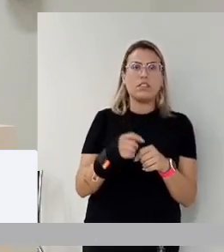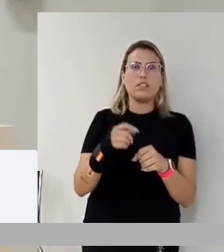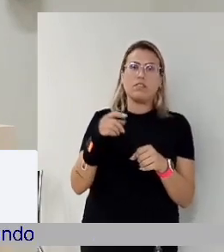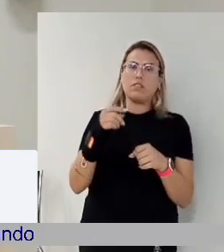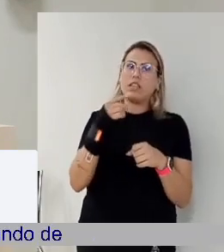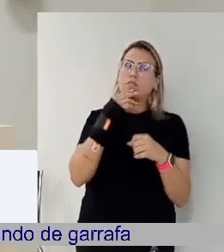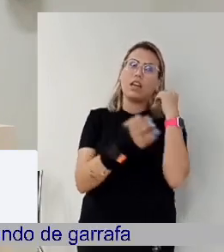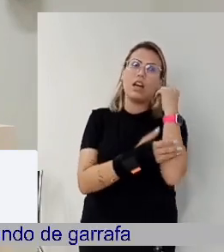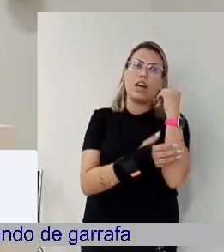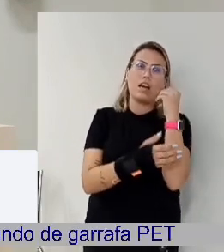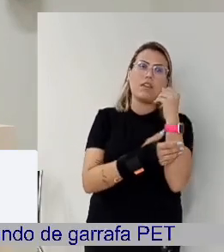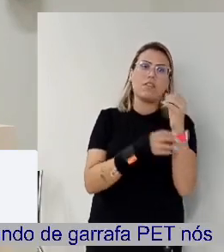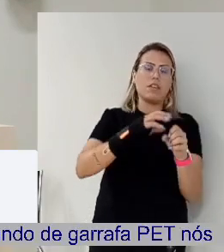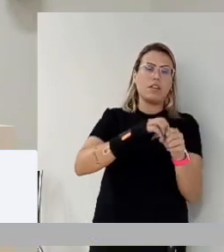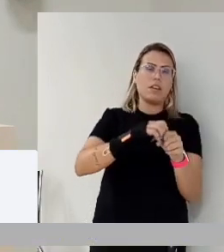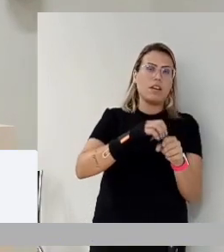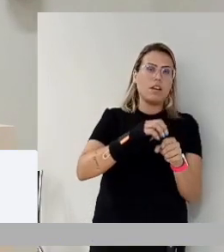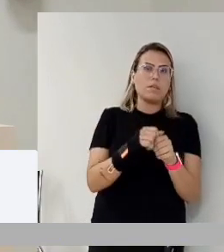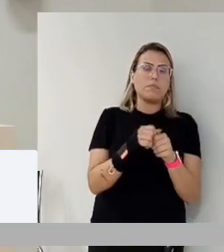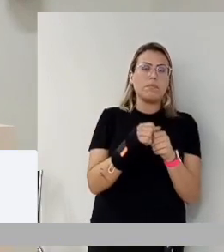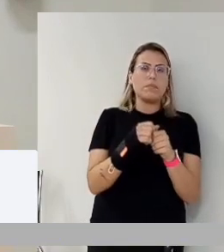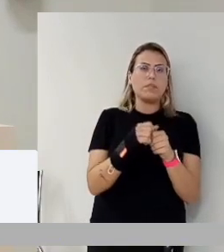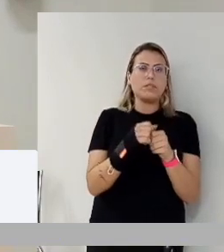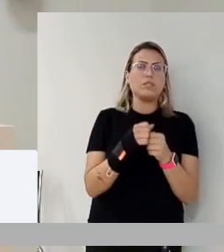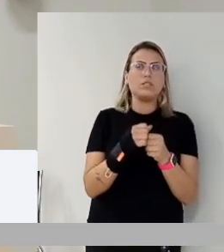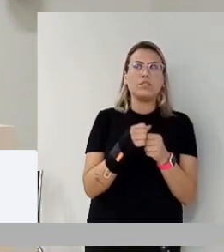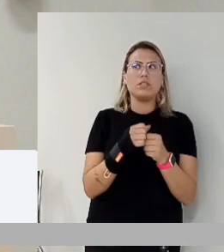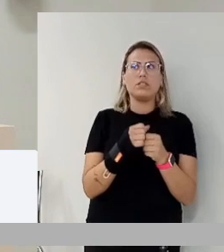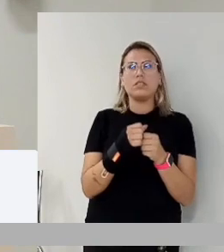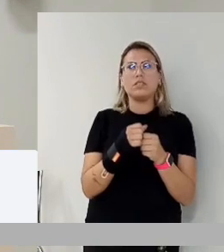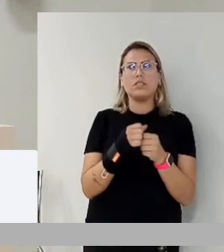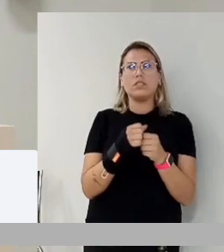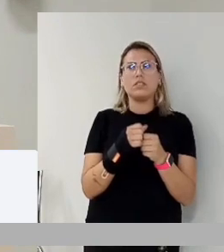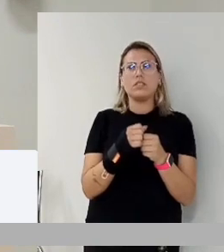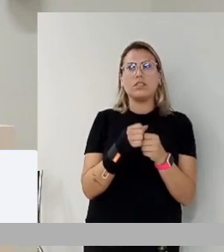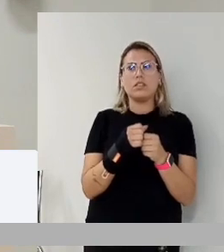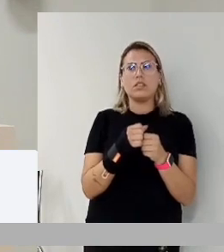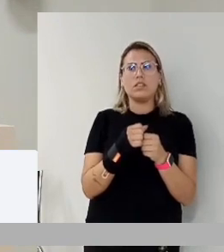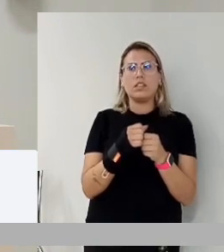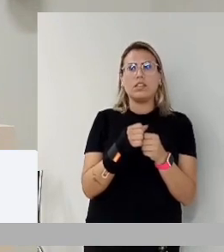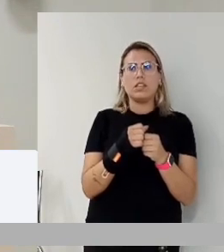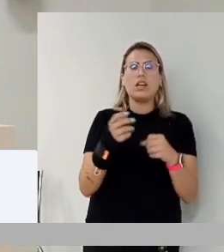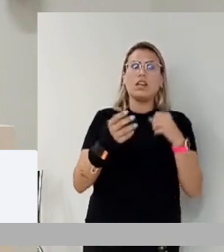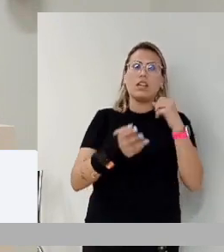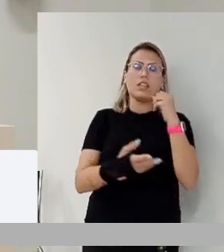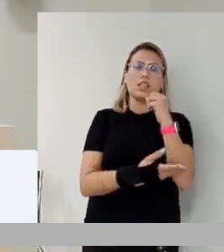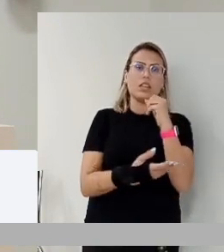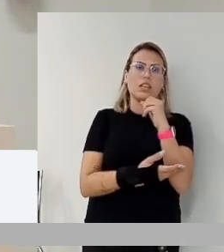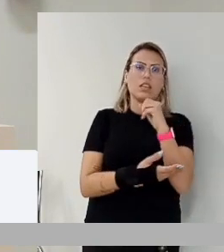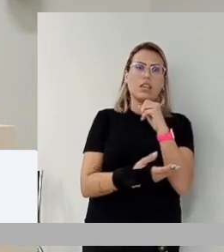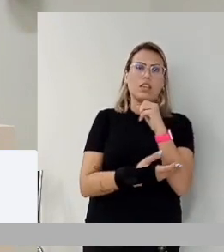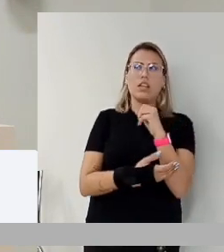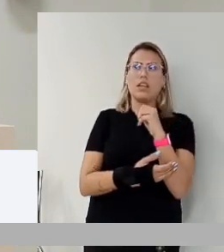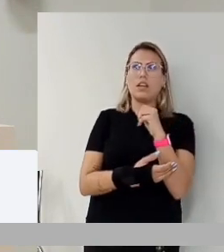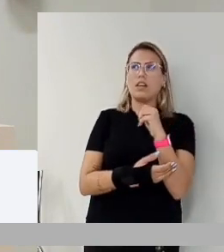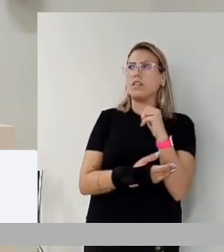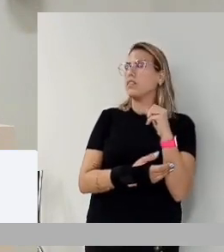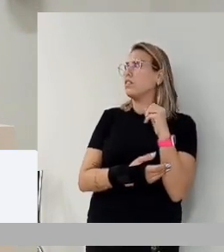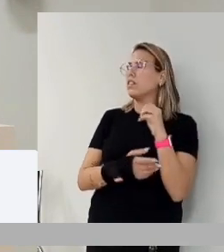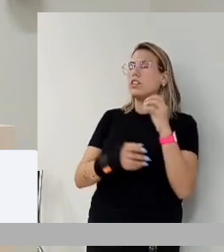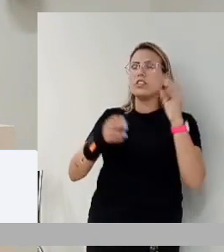de garrafa PET nós estamos falando de do da garrafa P aquela de shampoo